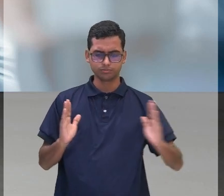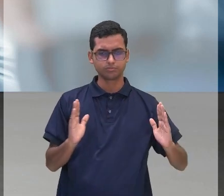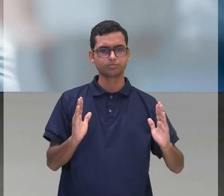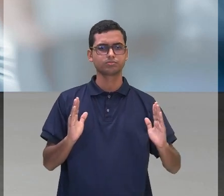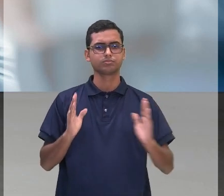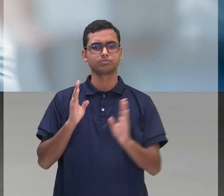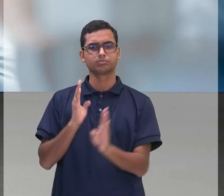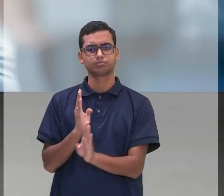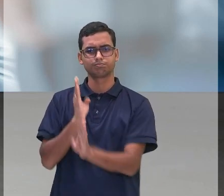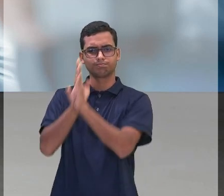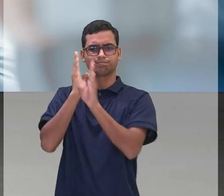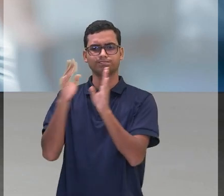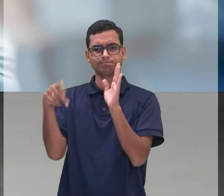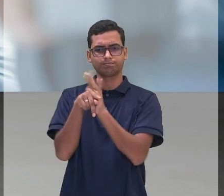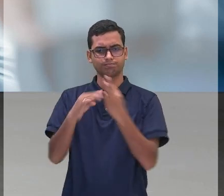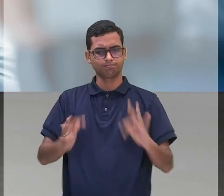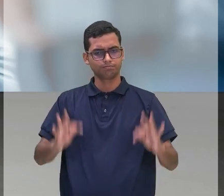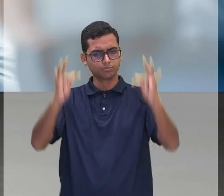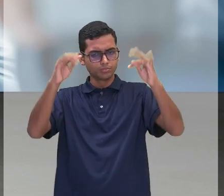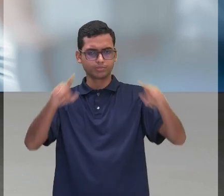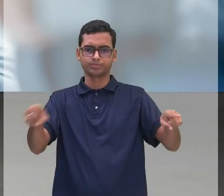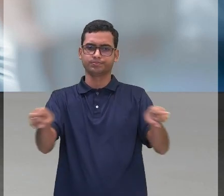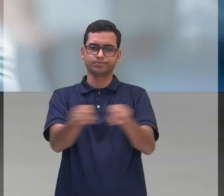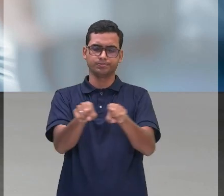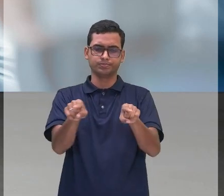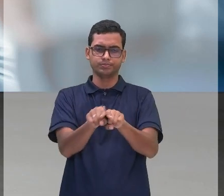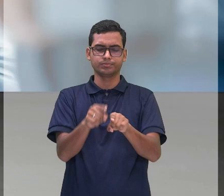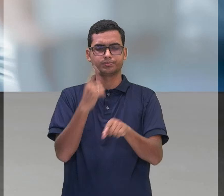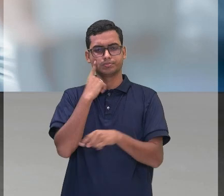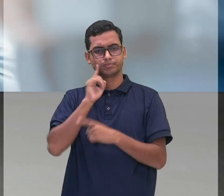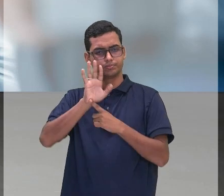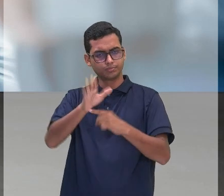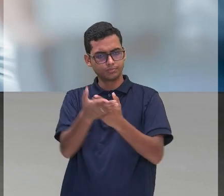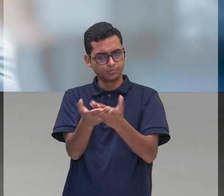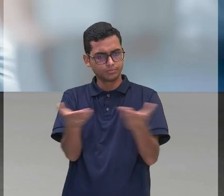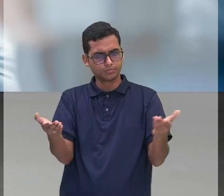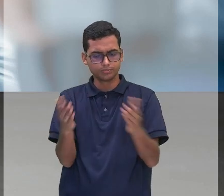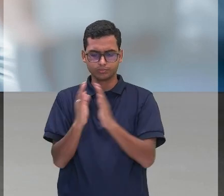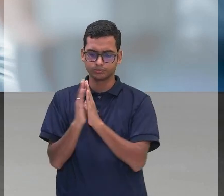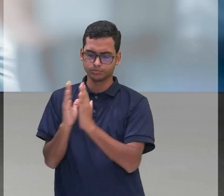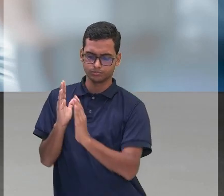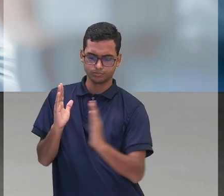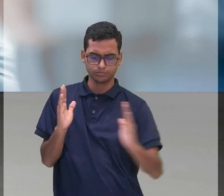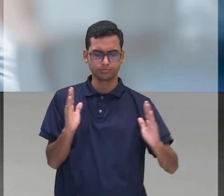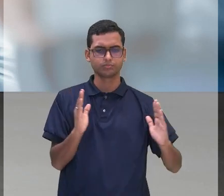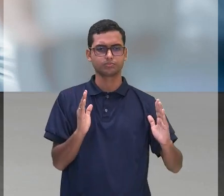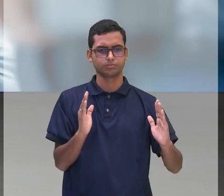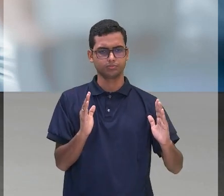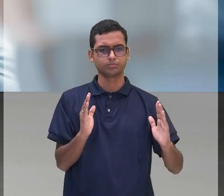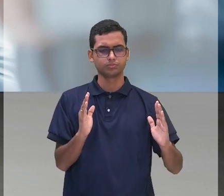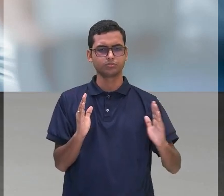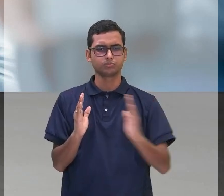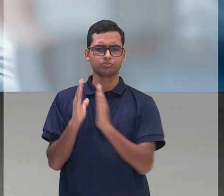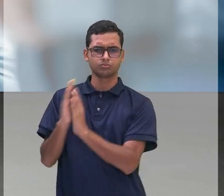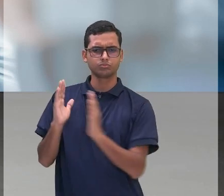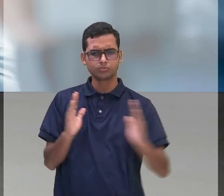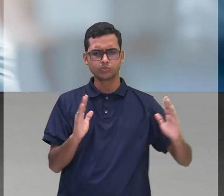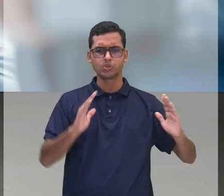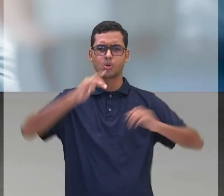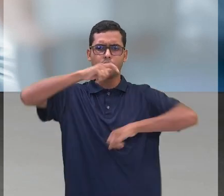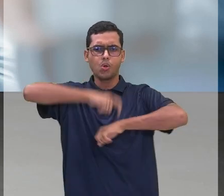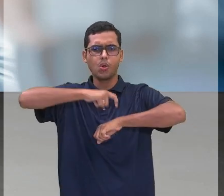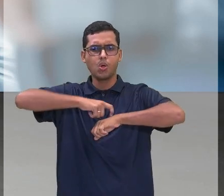descobertas tecnológicas. Então, a gente vai trazer aqui para vocês como se fosse uma linha do tempo, onde ela fala aqui para a gente